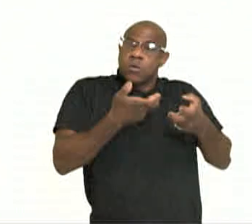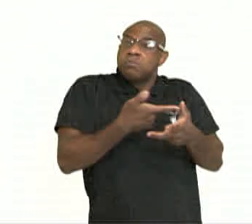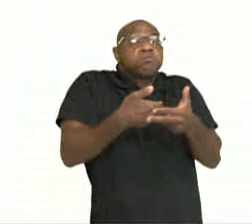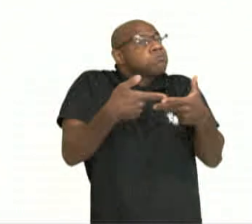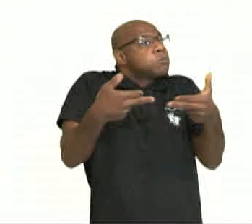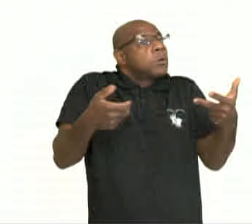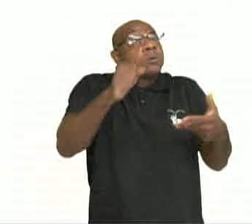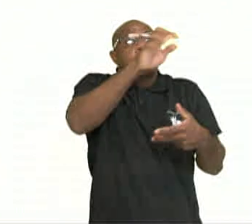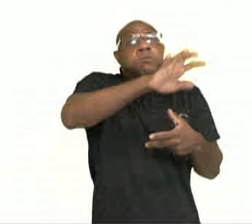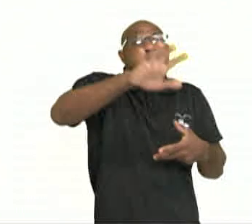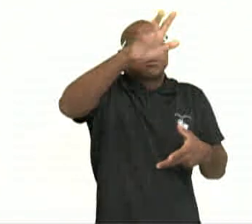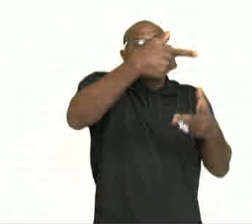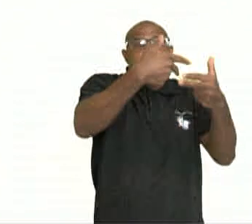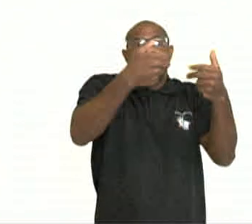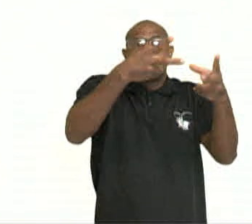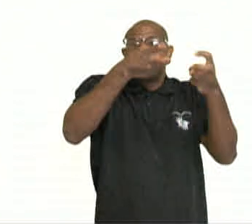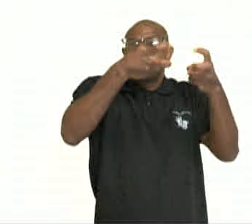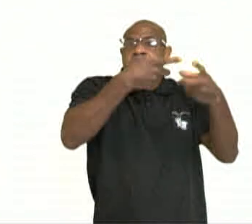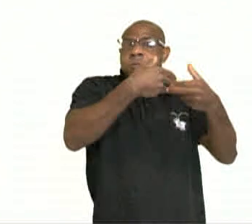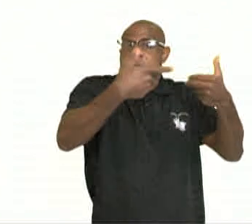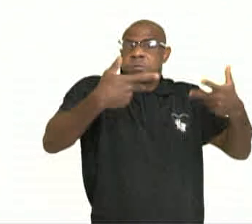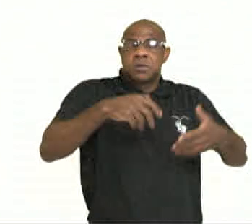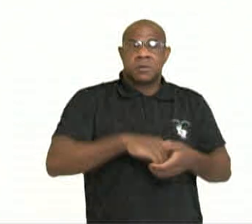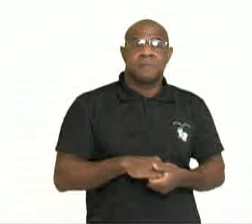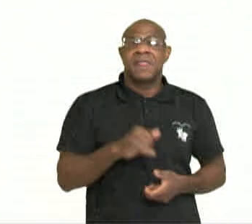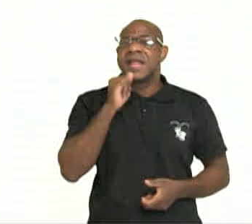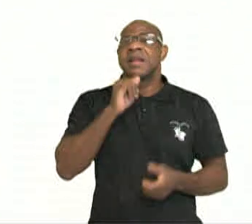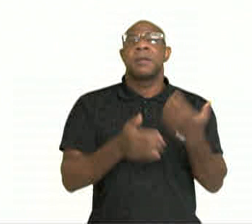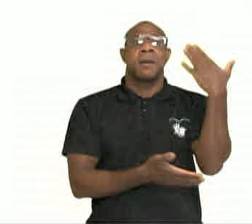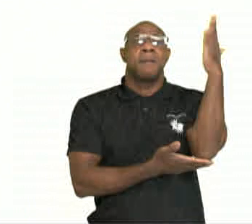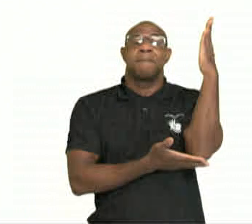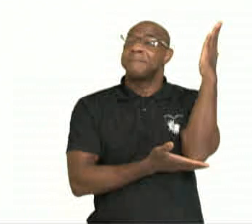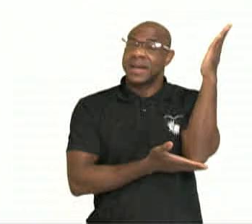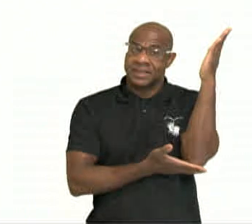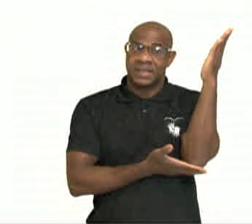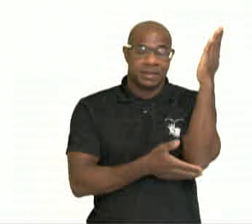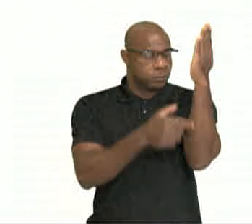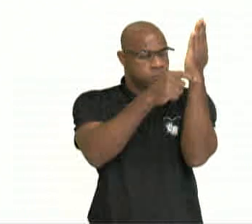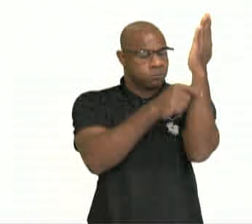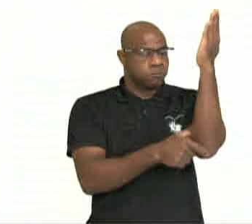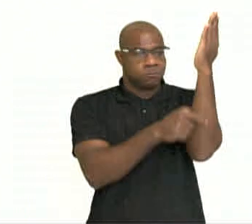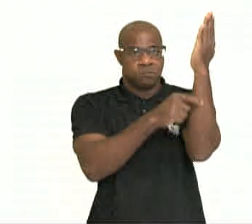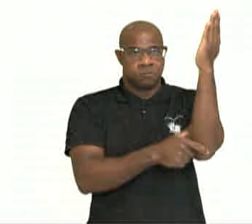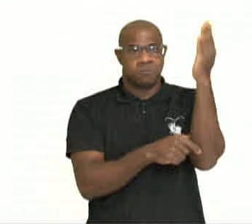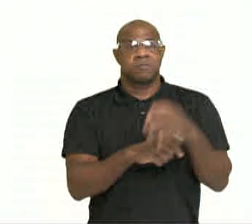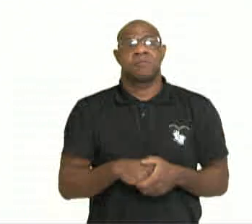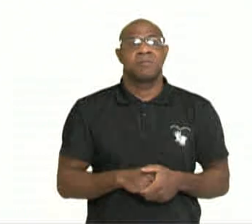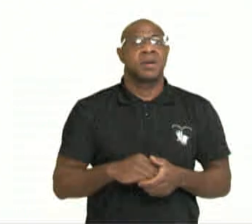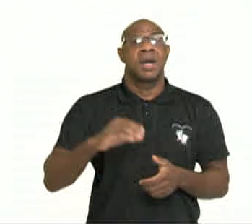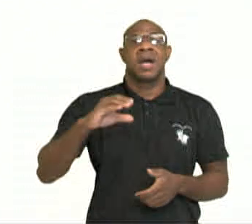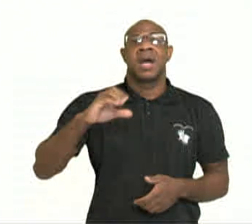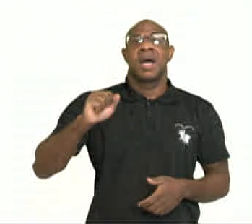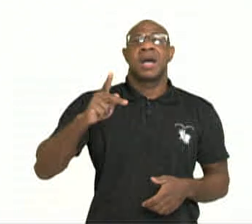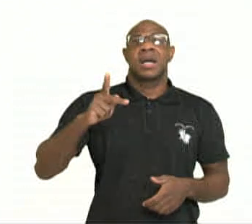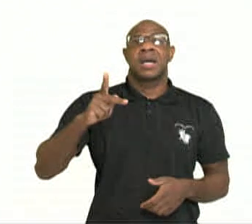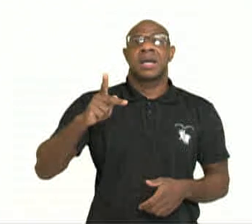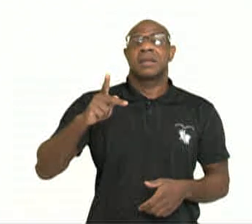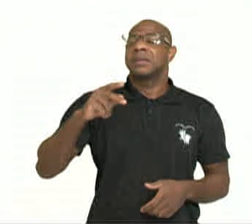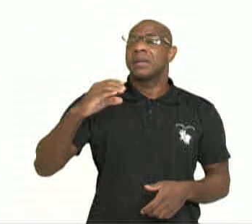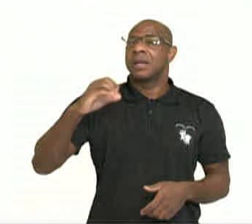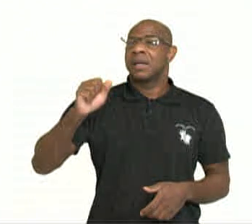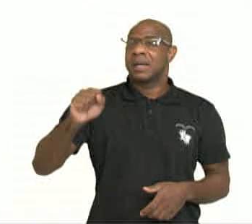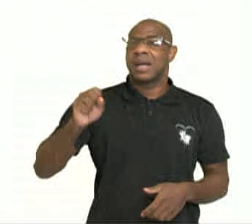origem vegetal. Por exemplo, madeira, então os troncos, castanha do Pará, látex